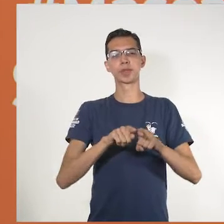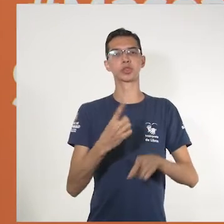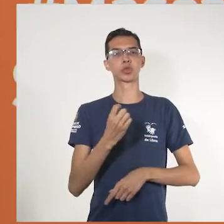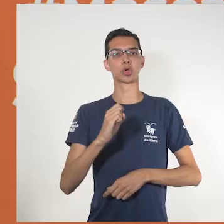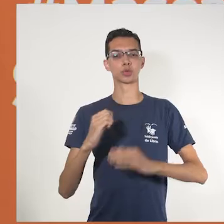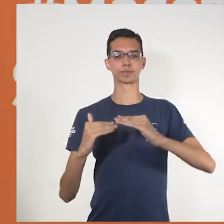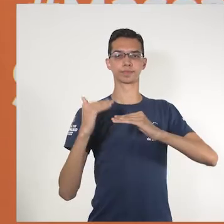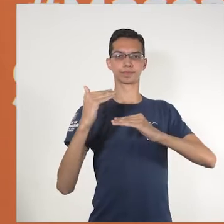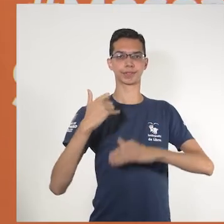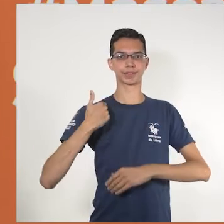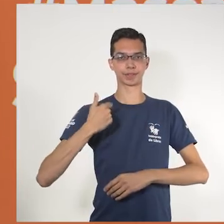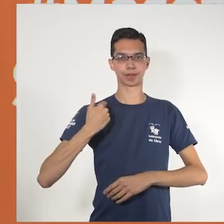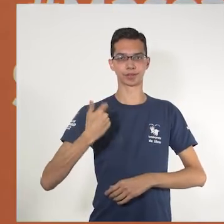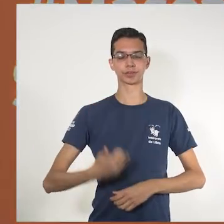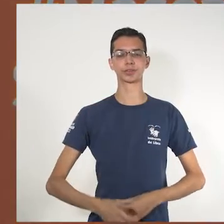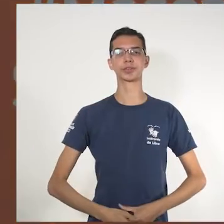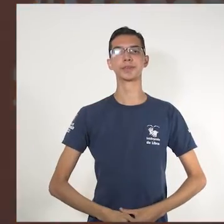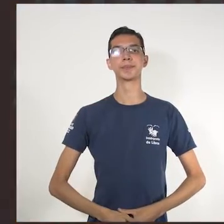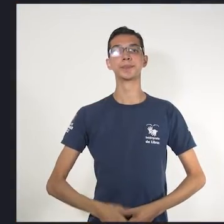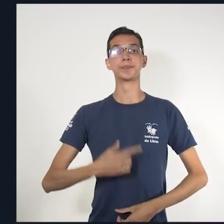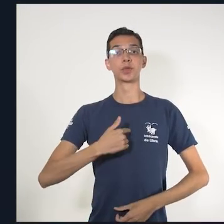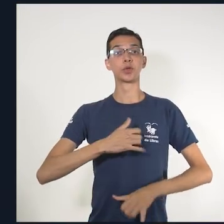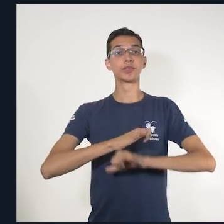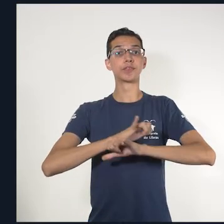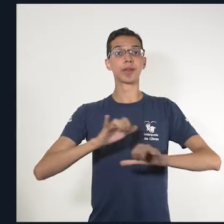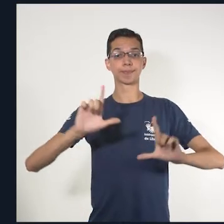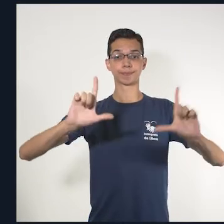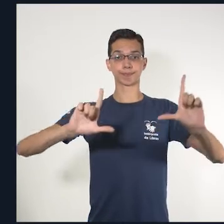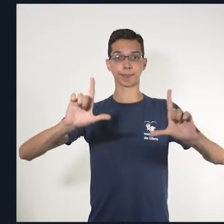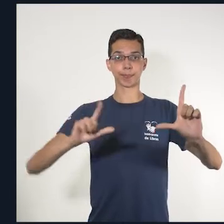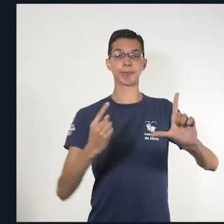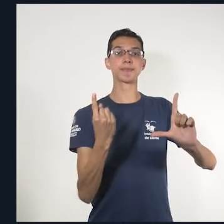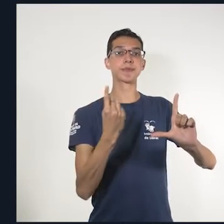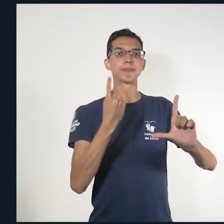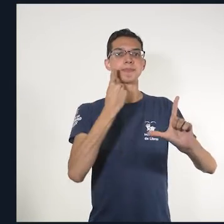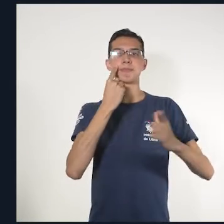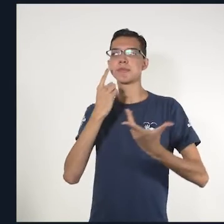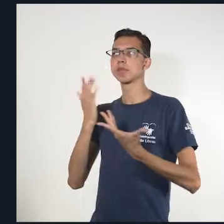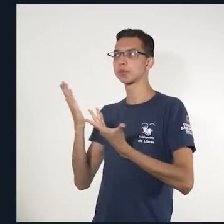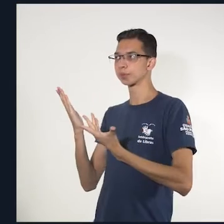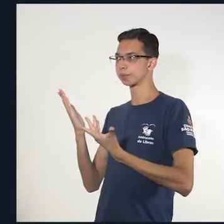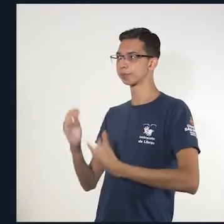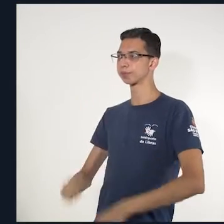mas eu queria fazer um comentário da primeira tela, se puderem colocar.